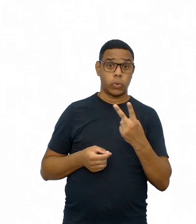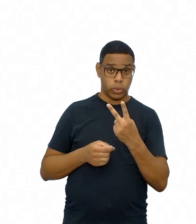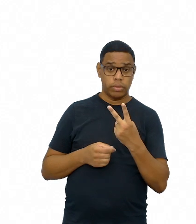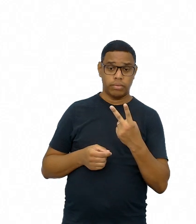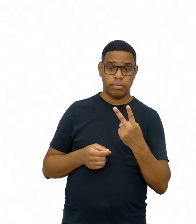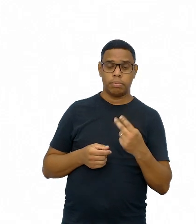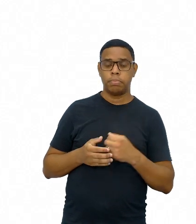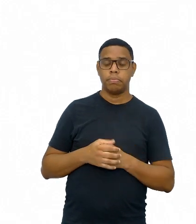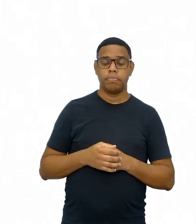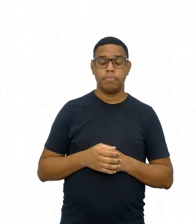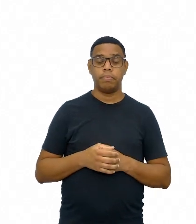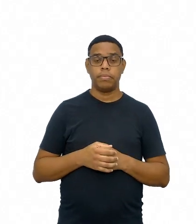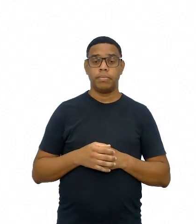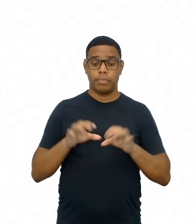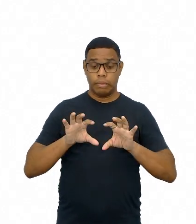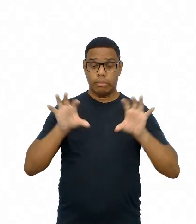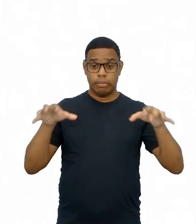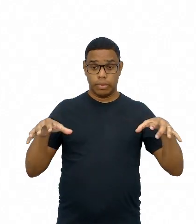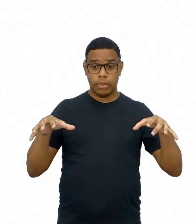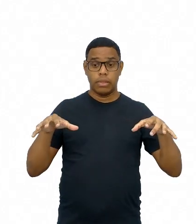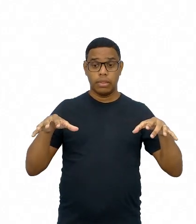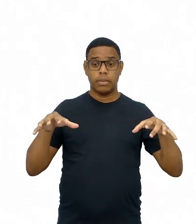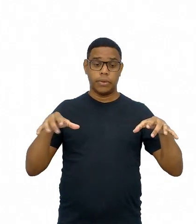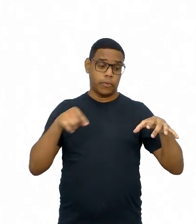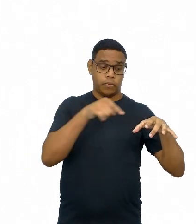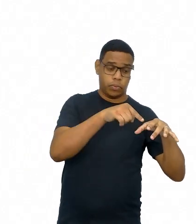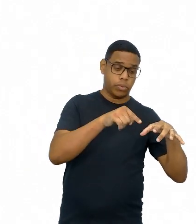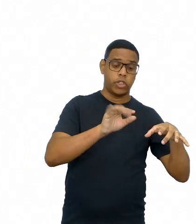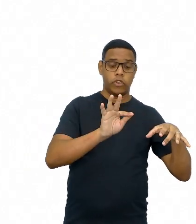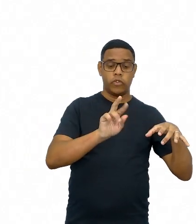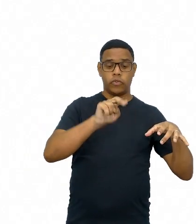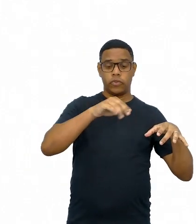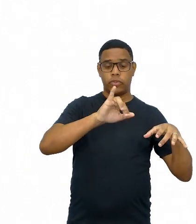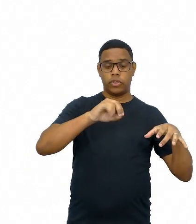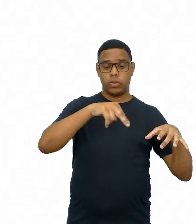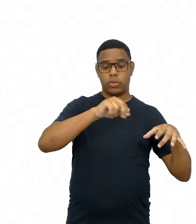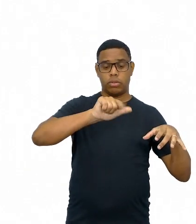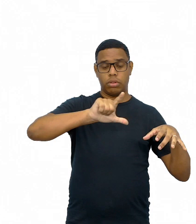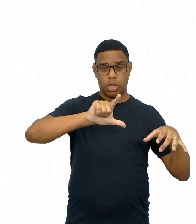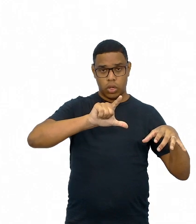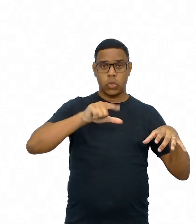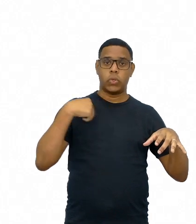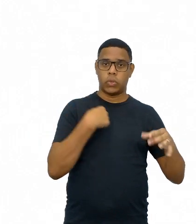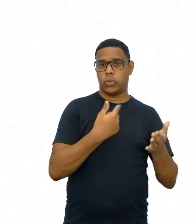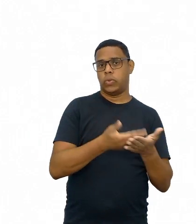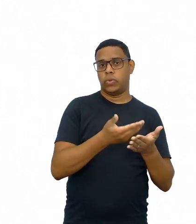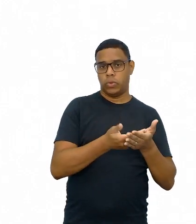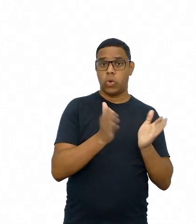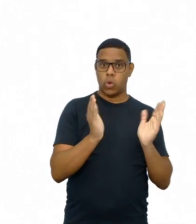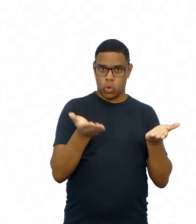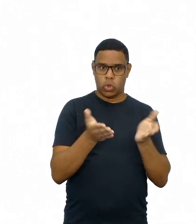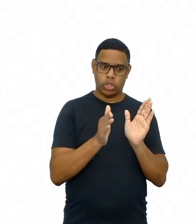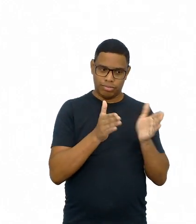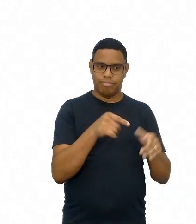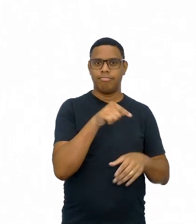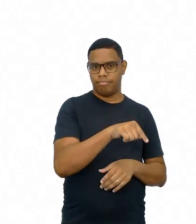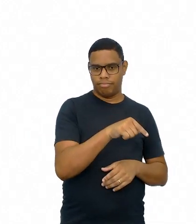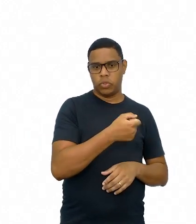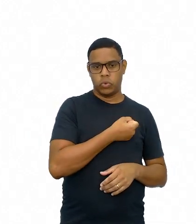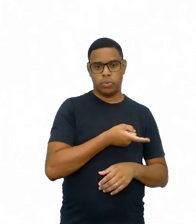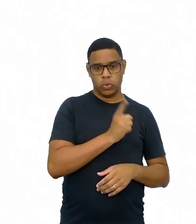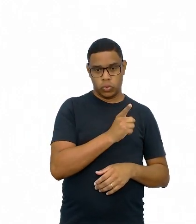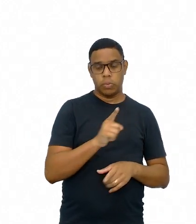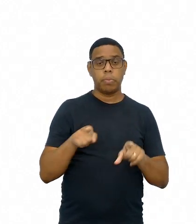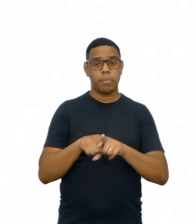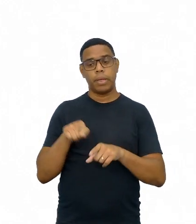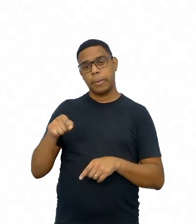né, no caso, dentro do pensamento algébrico. O pensamento funcional, que nós estamos, né, focando hoje nessa sequência 1,